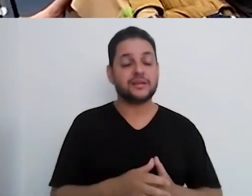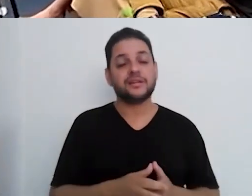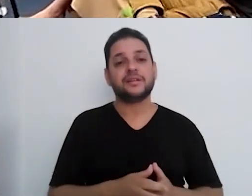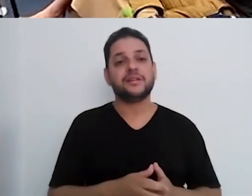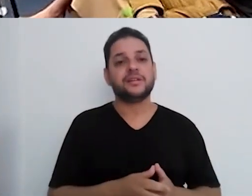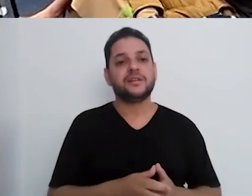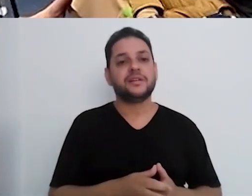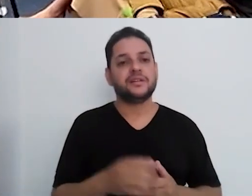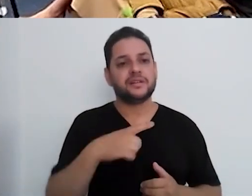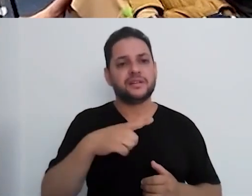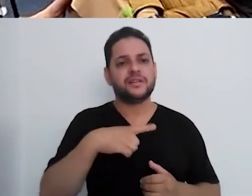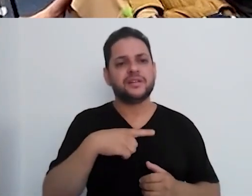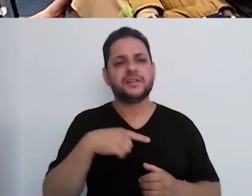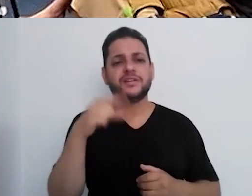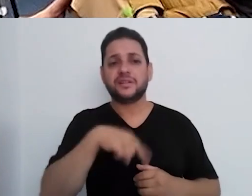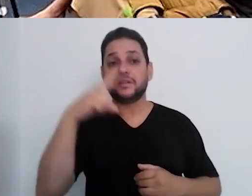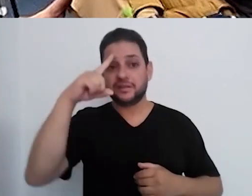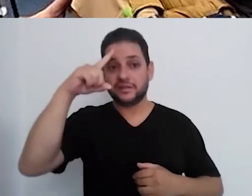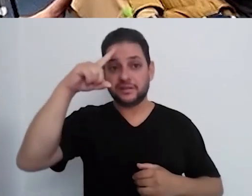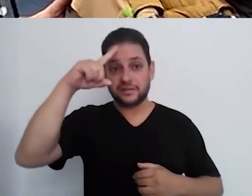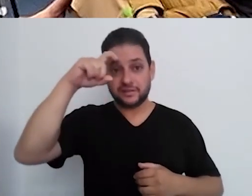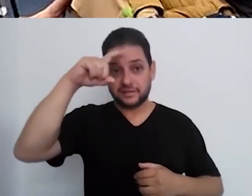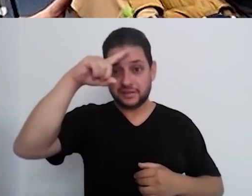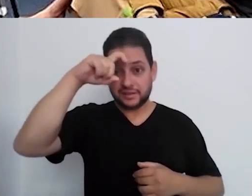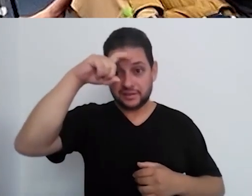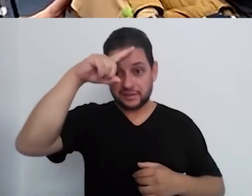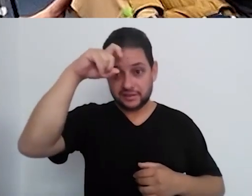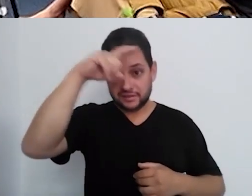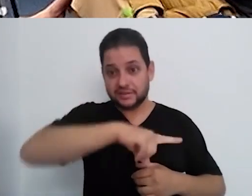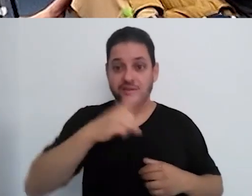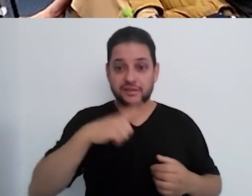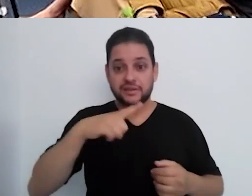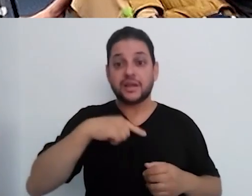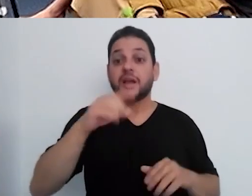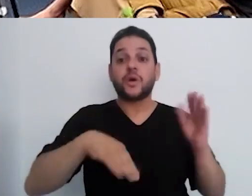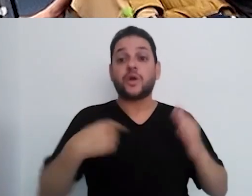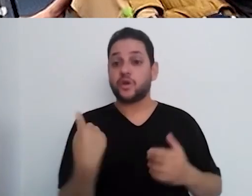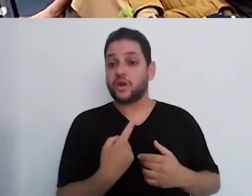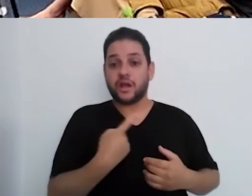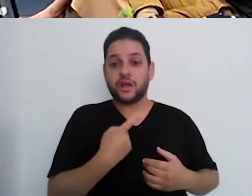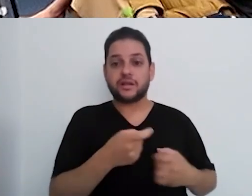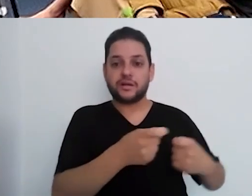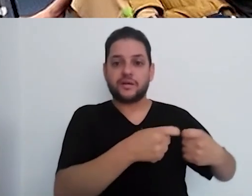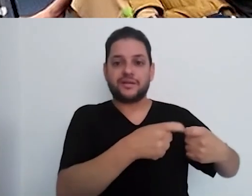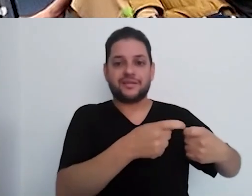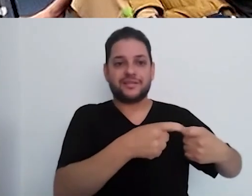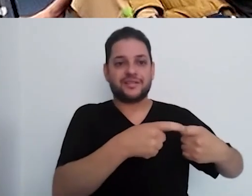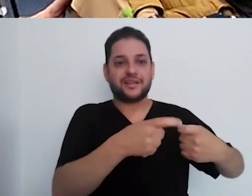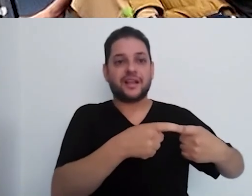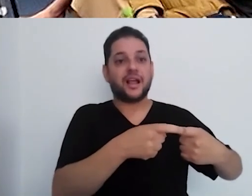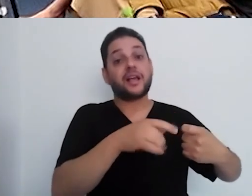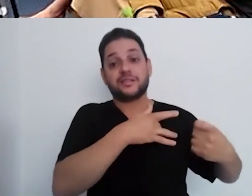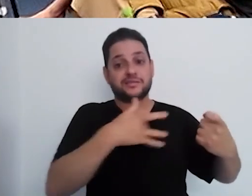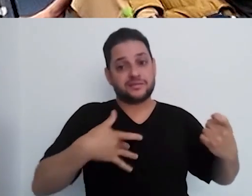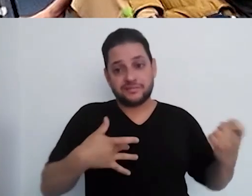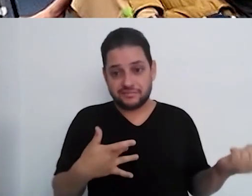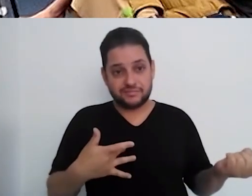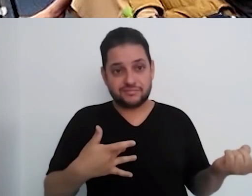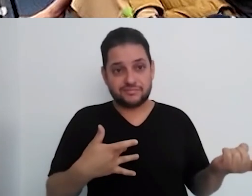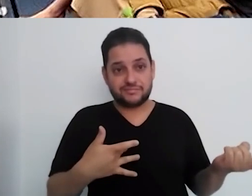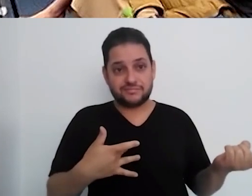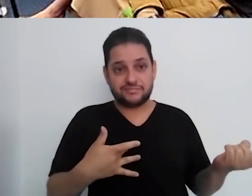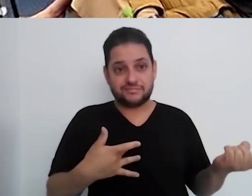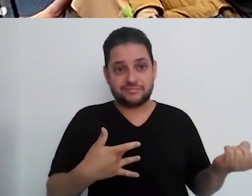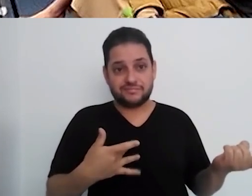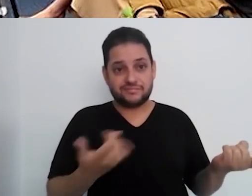super explicado, porque é difícil mesmo, é a mesma coisa a gente falar de coisas médicas, a gente, por exemplo, aqui tem ação de saúde, gente, é terrível, assim, eu